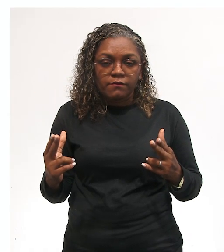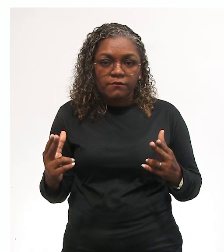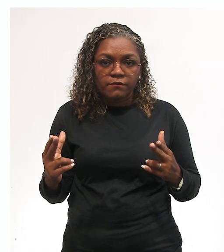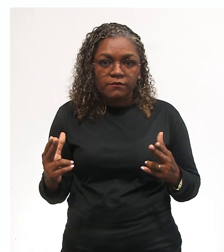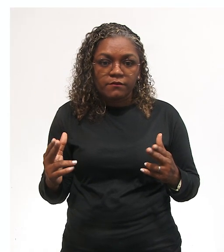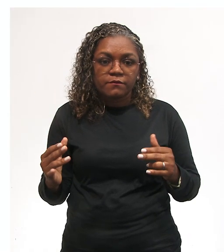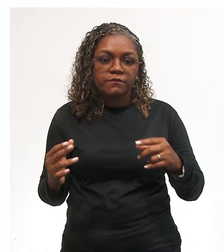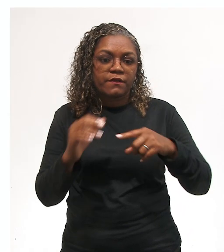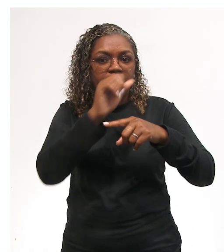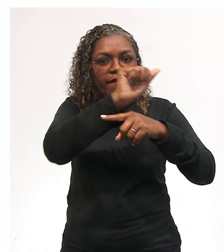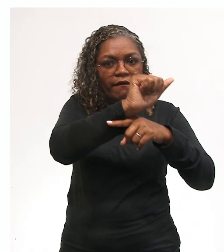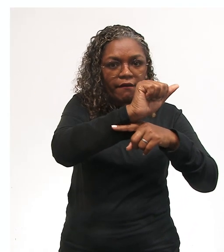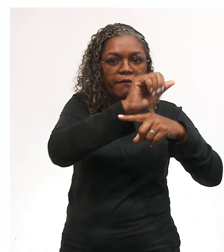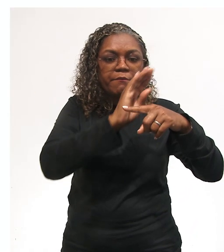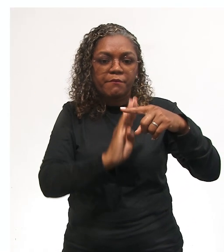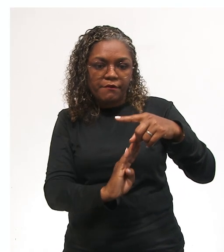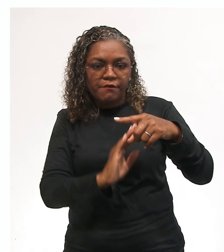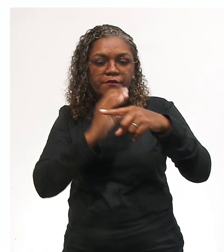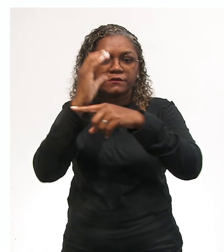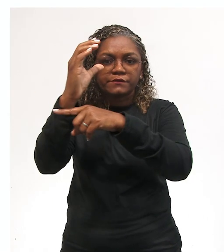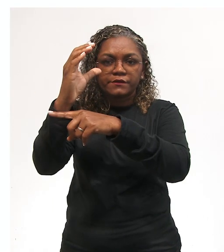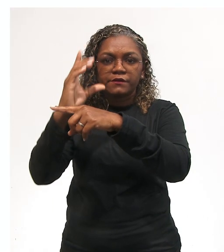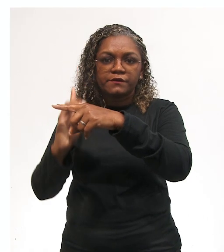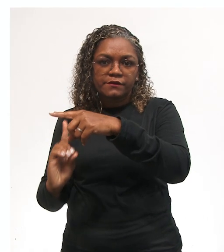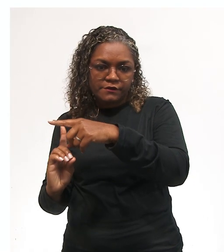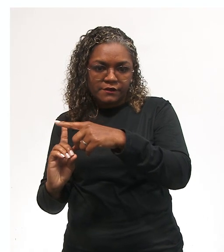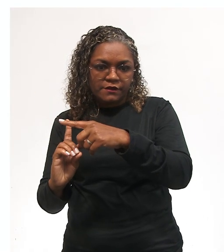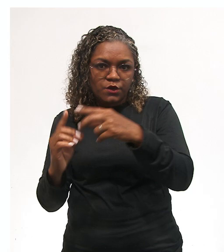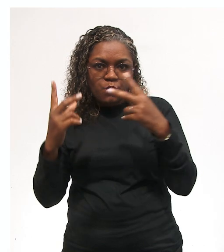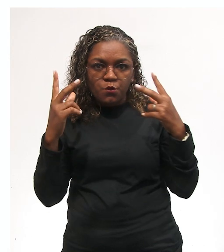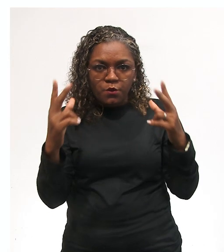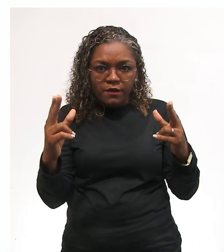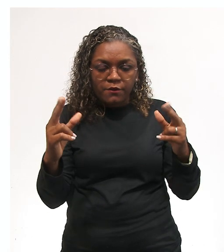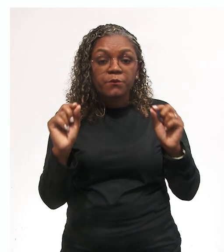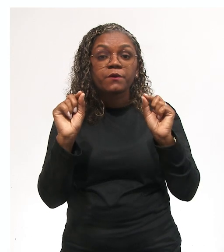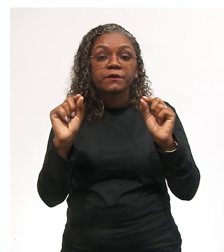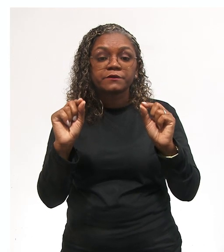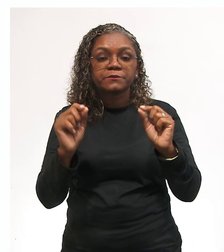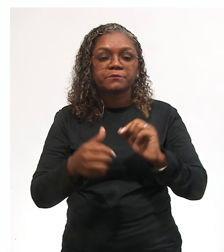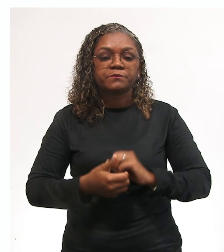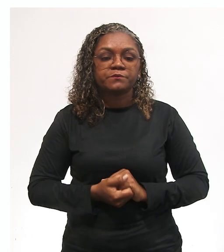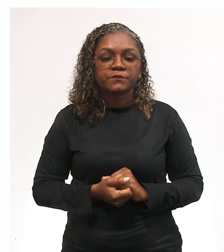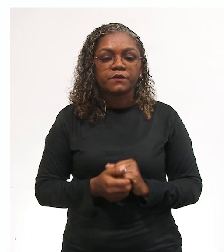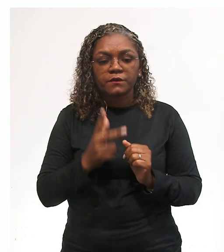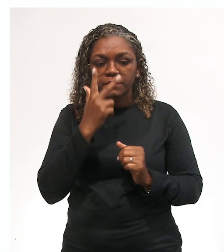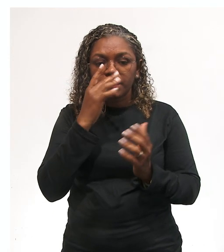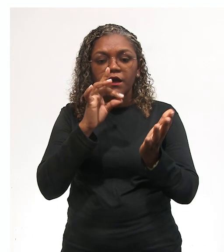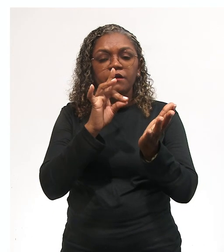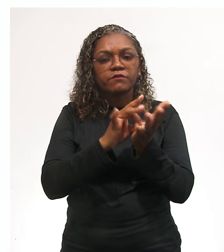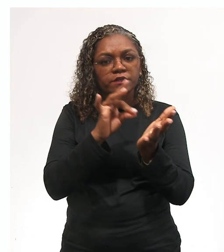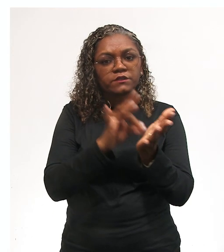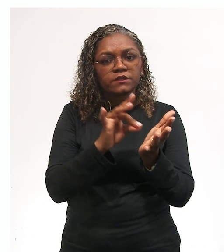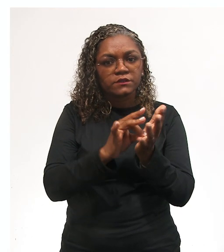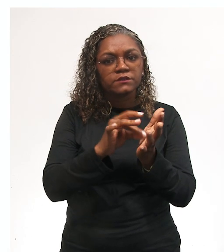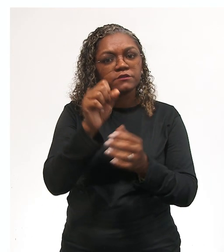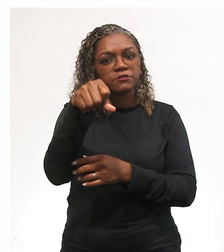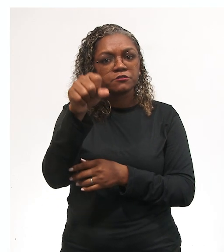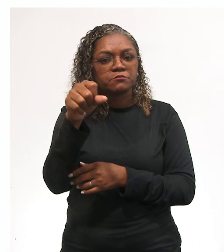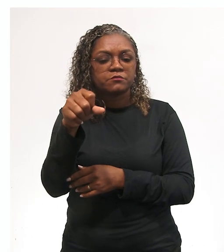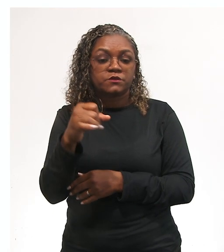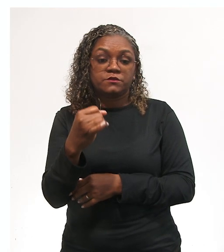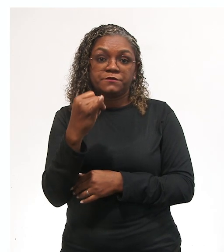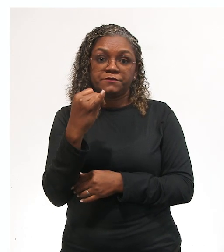forma A sobre B igual a C sobre D, né, como vimos, então essa igualdade é verdadeira se e somente se